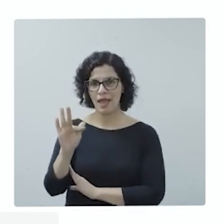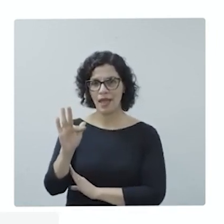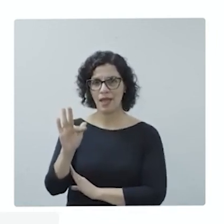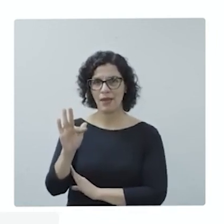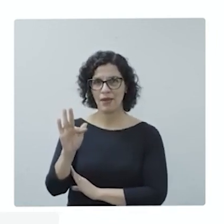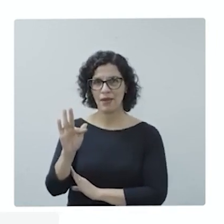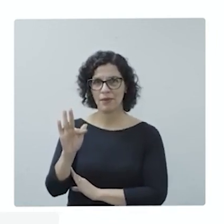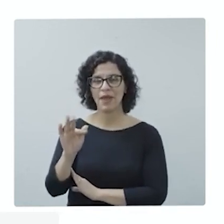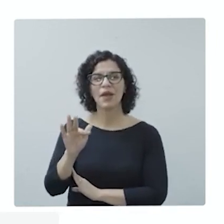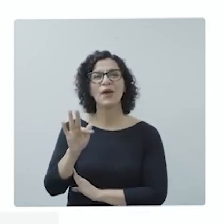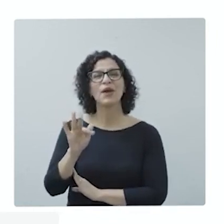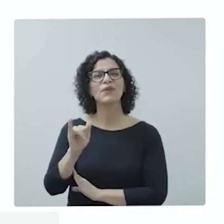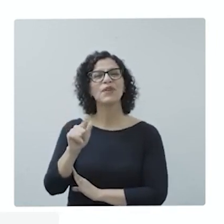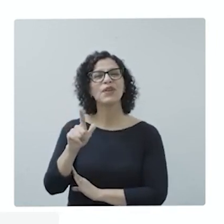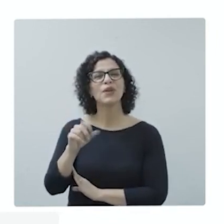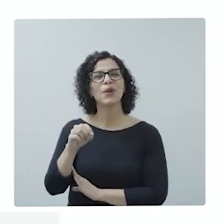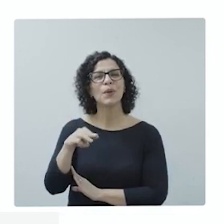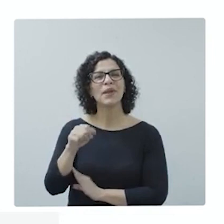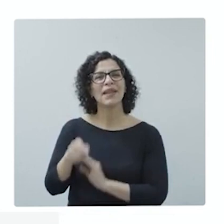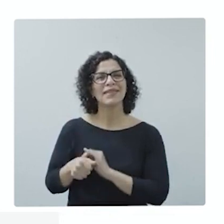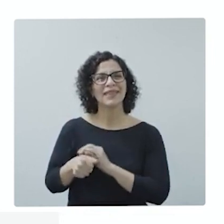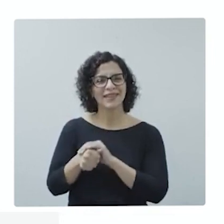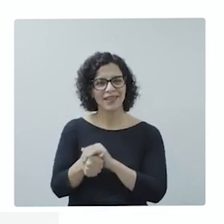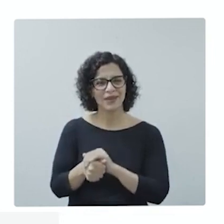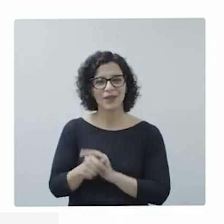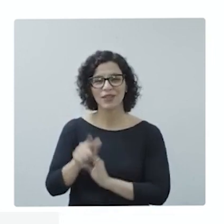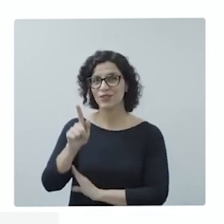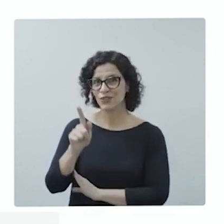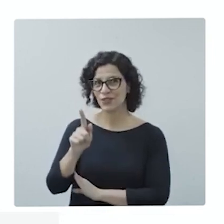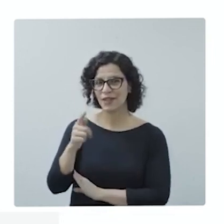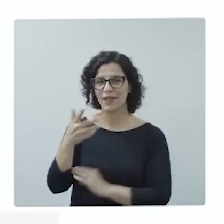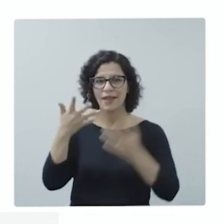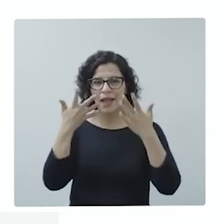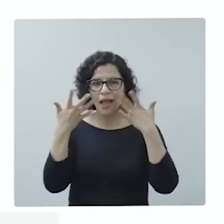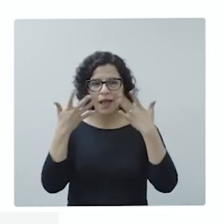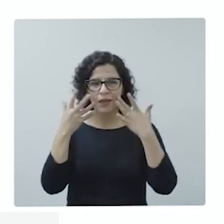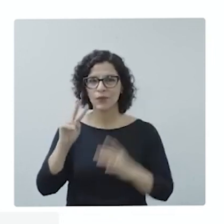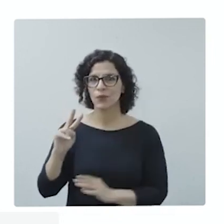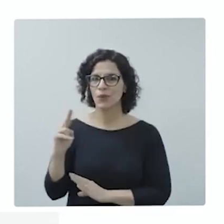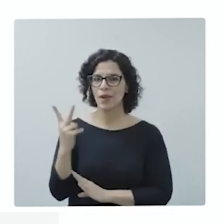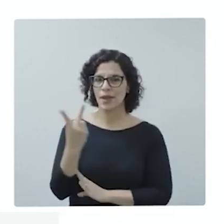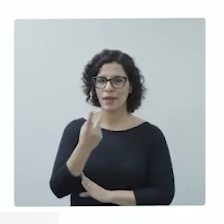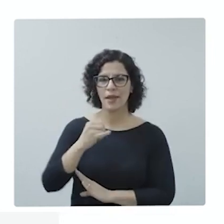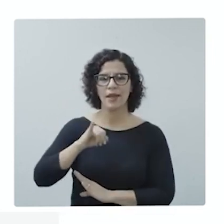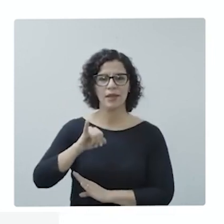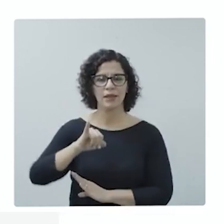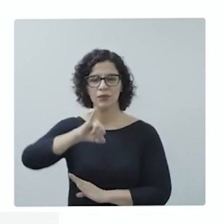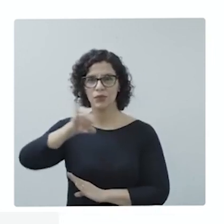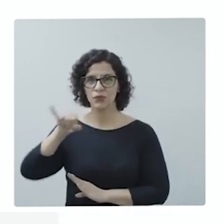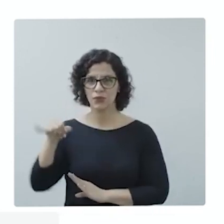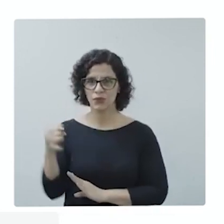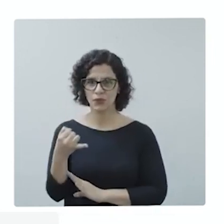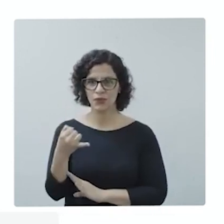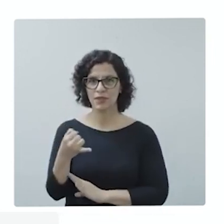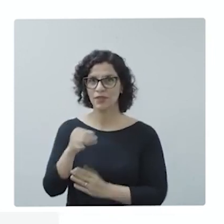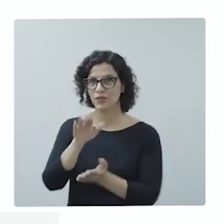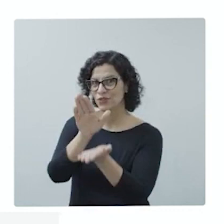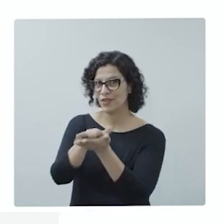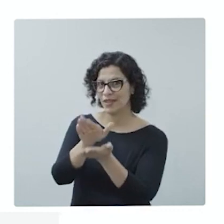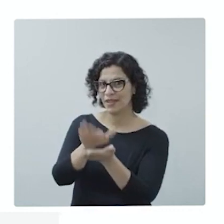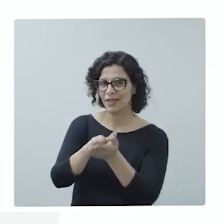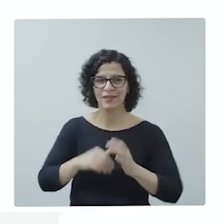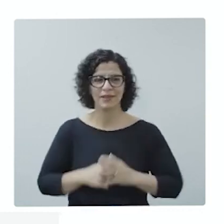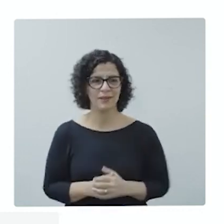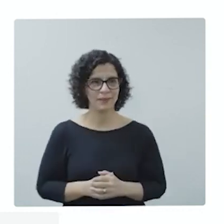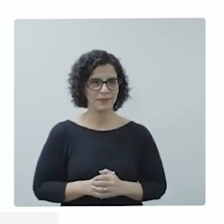de Filomena. G, de gato. H, I. J, de